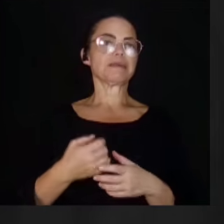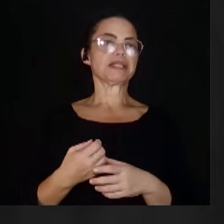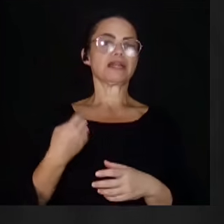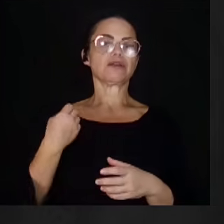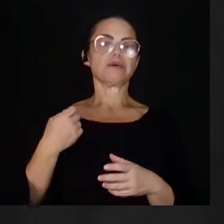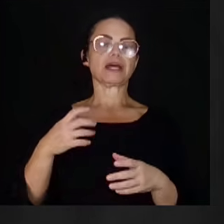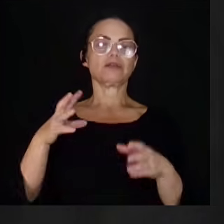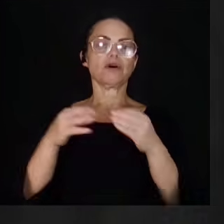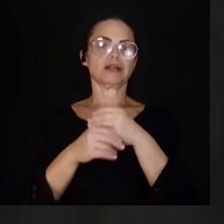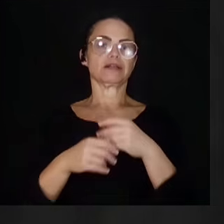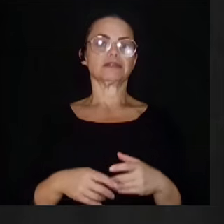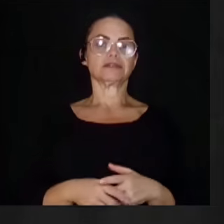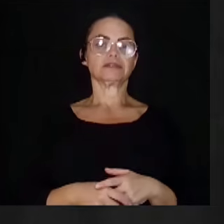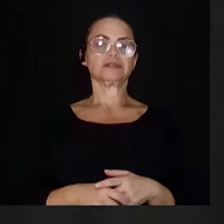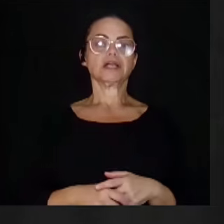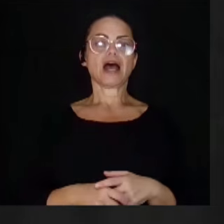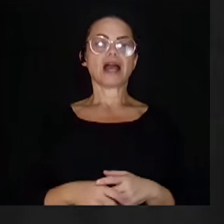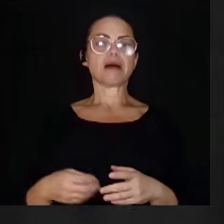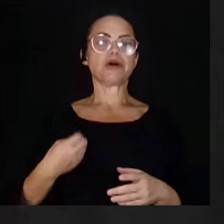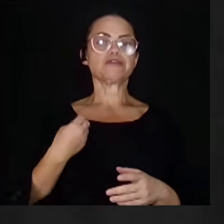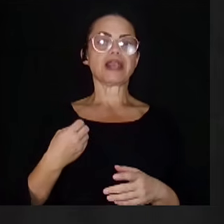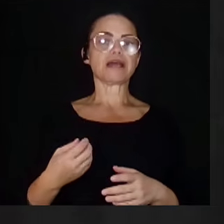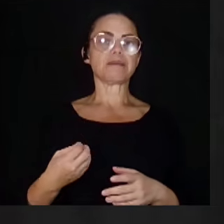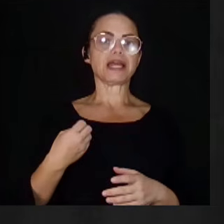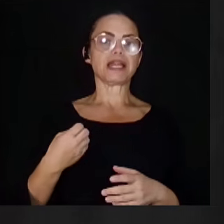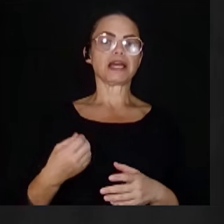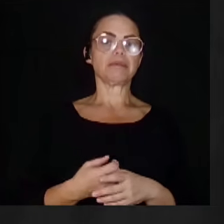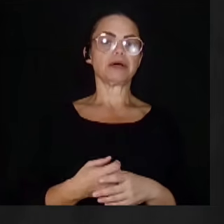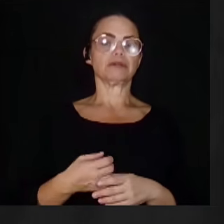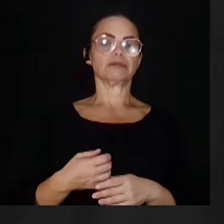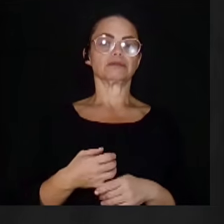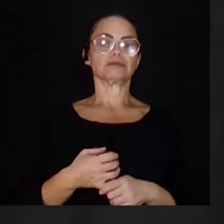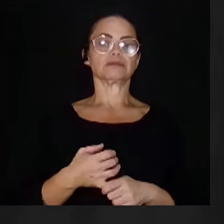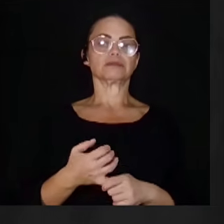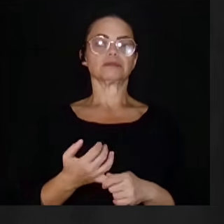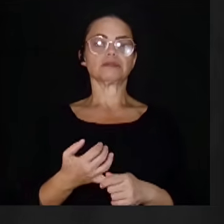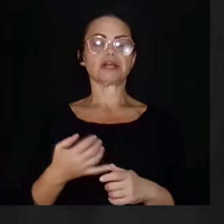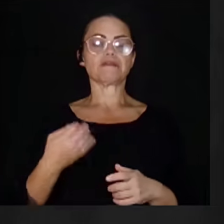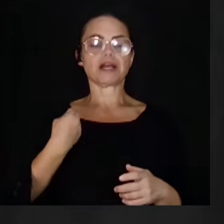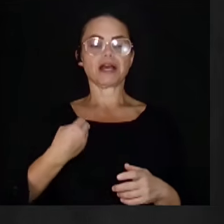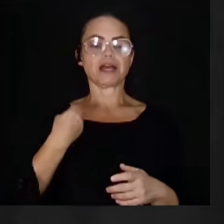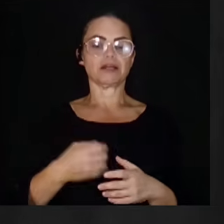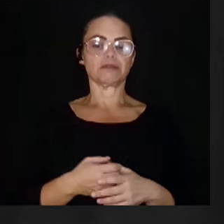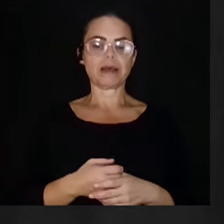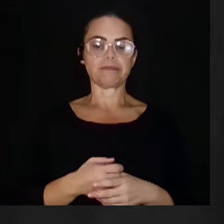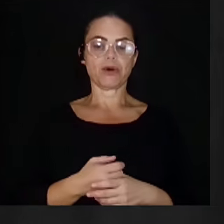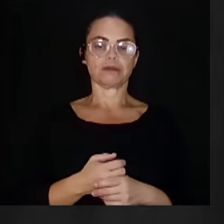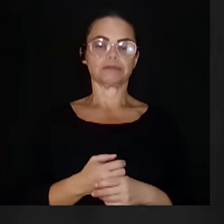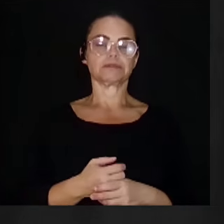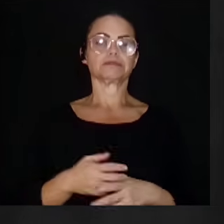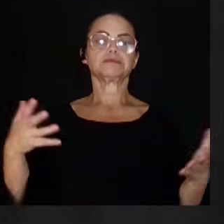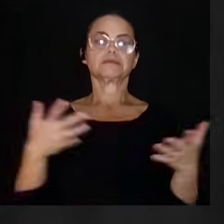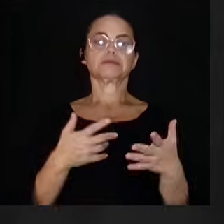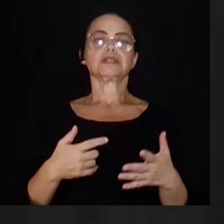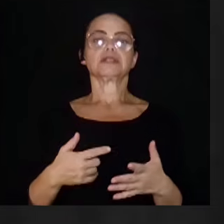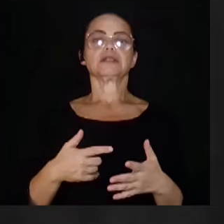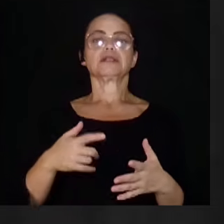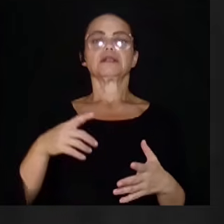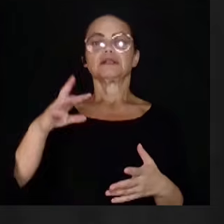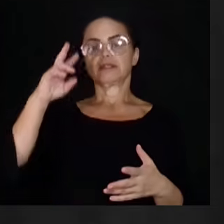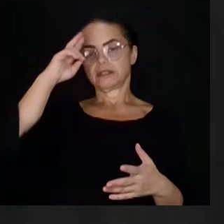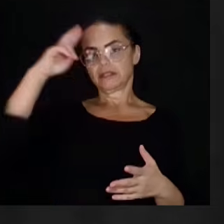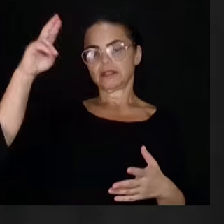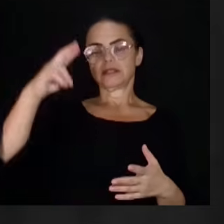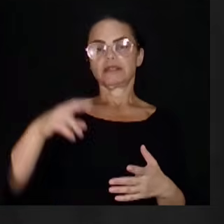aprendendo as abordagens, eu consigo fazer muito mais. E aí tem uma frase, não sei se eu vou lembrar exatamente como da Cida